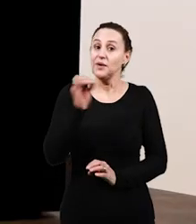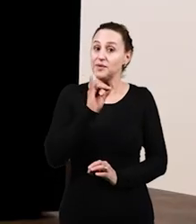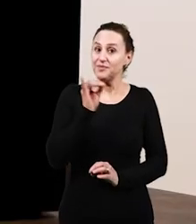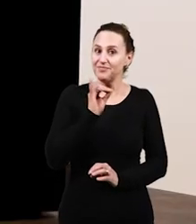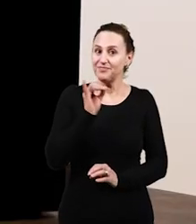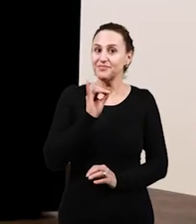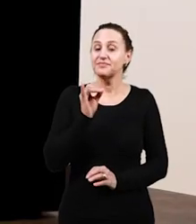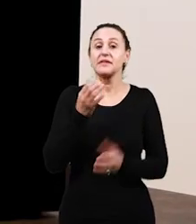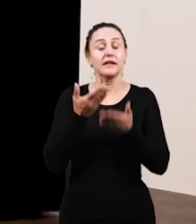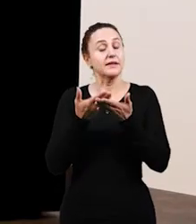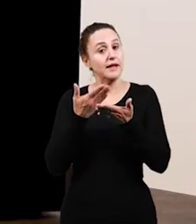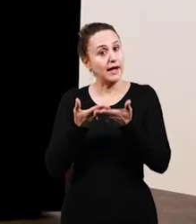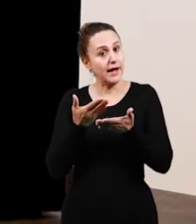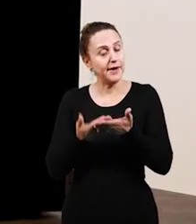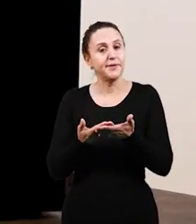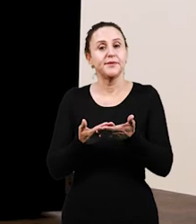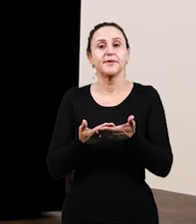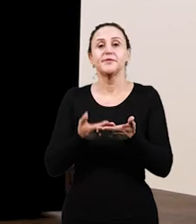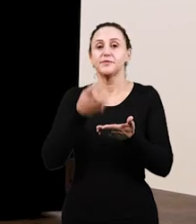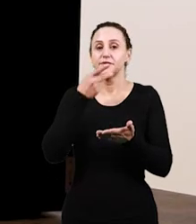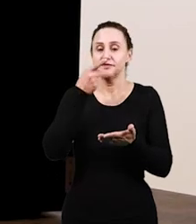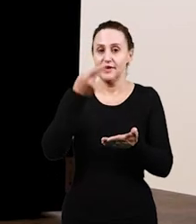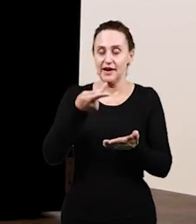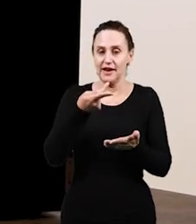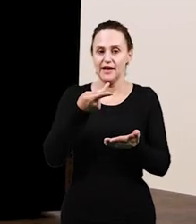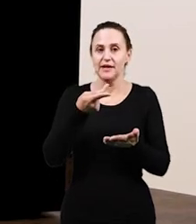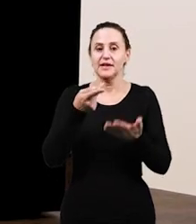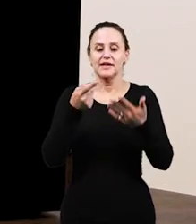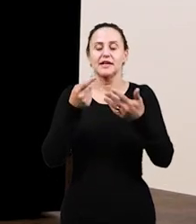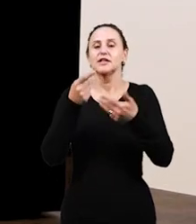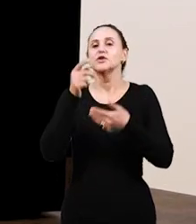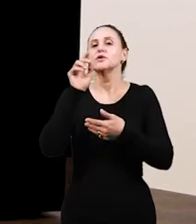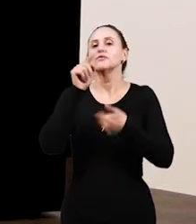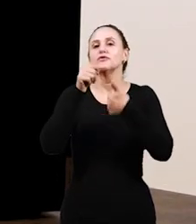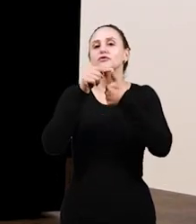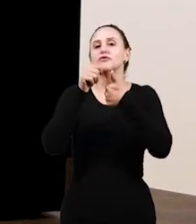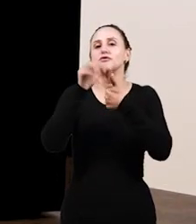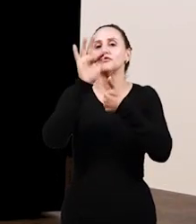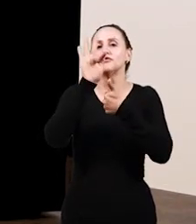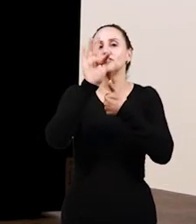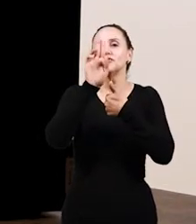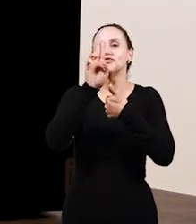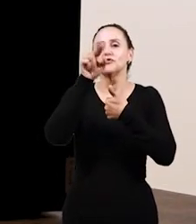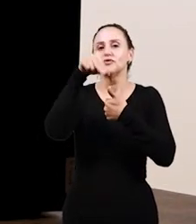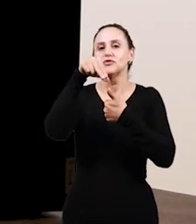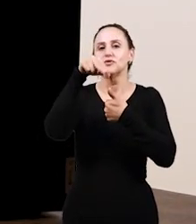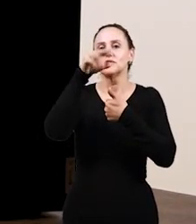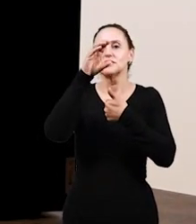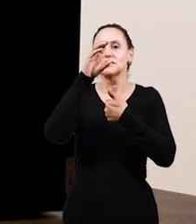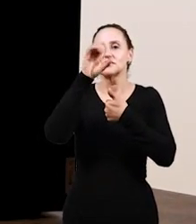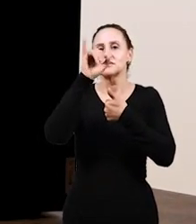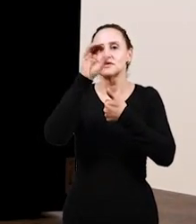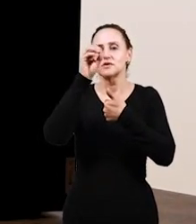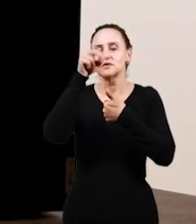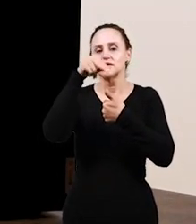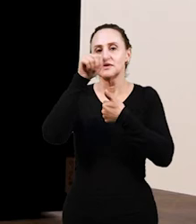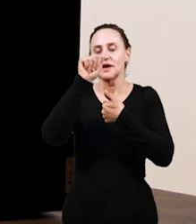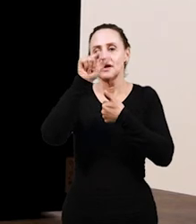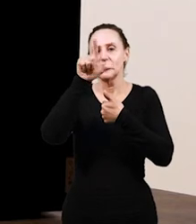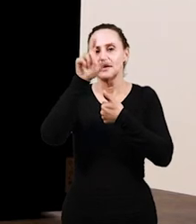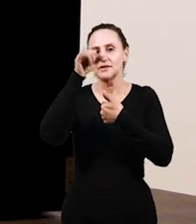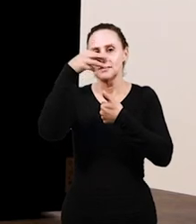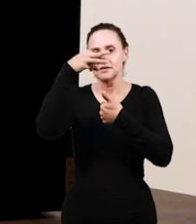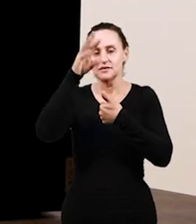o Olá Nesta aula vamos tratar do funcionalismo teoria linguística e se desenvolveu também no século